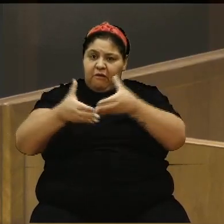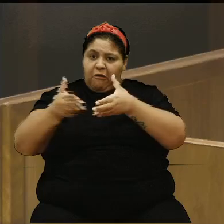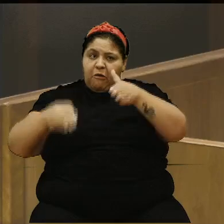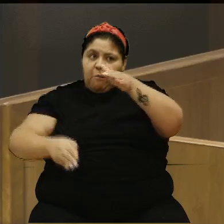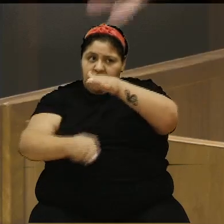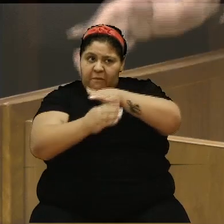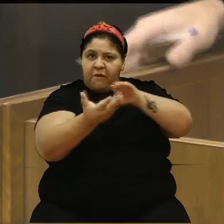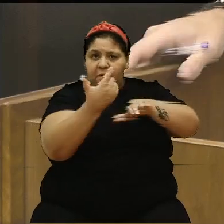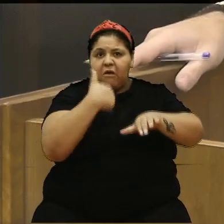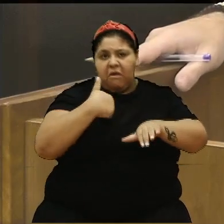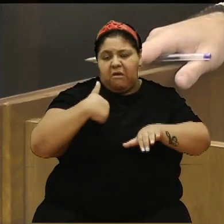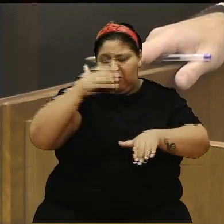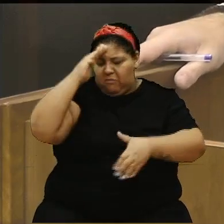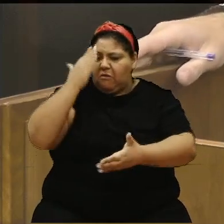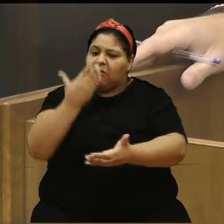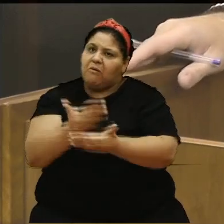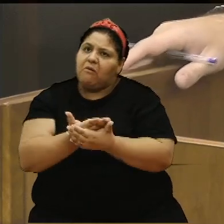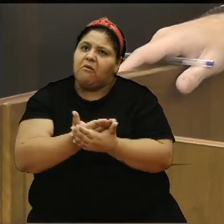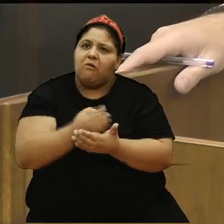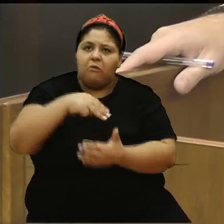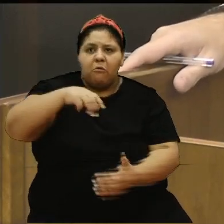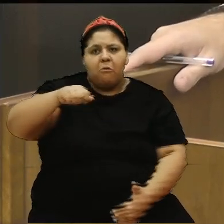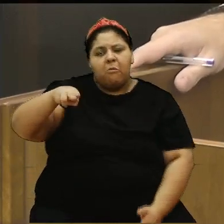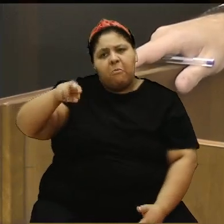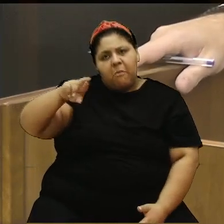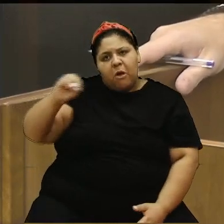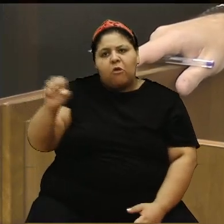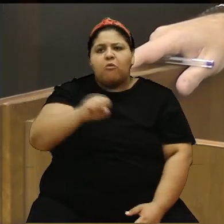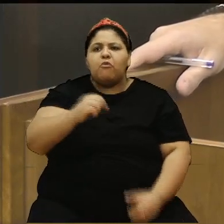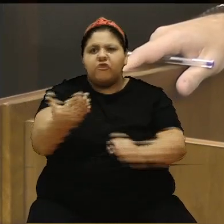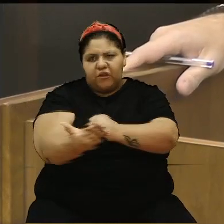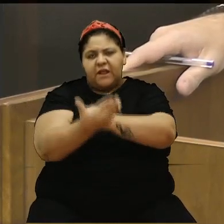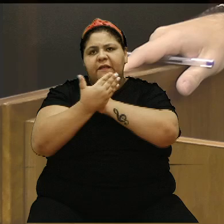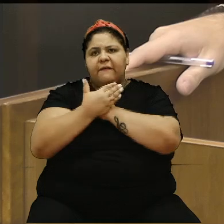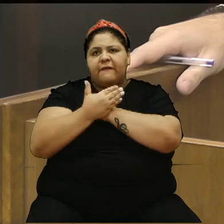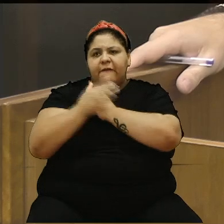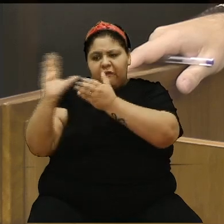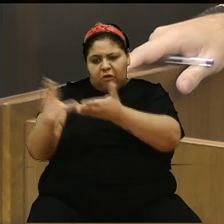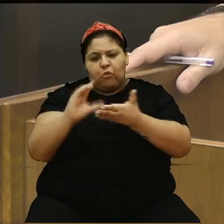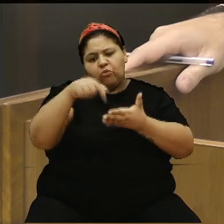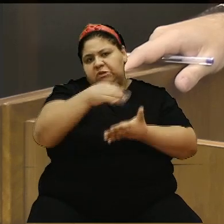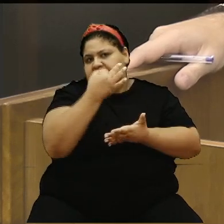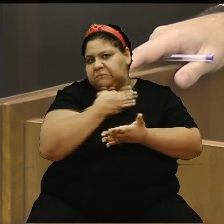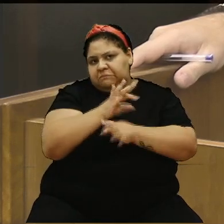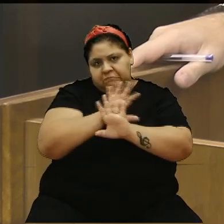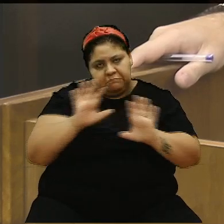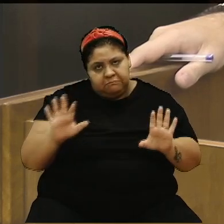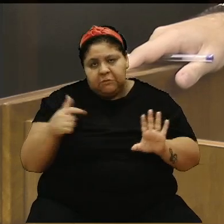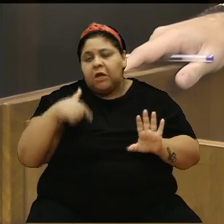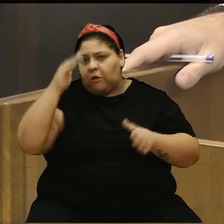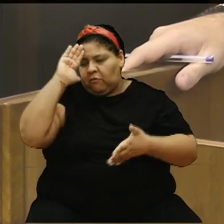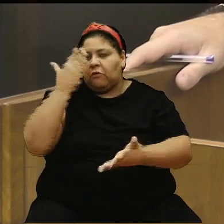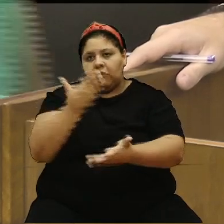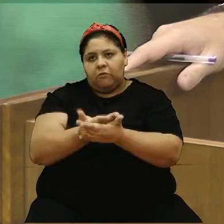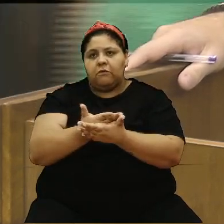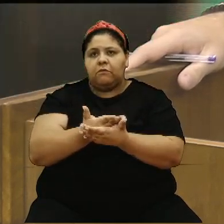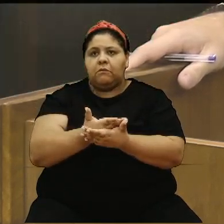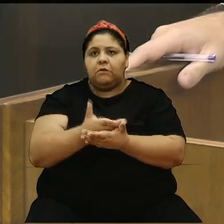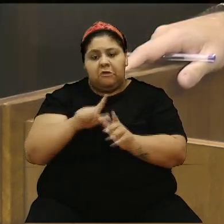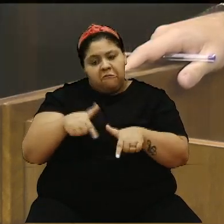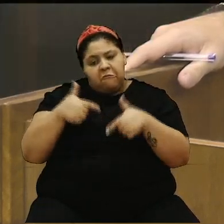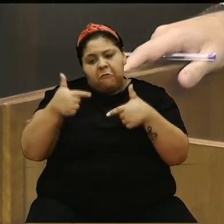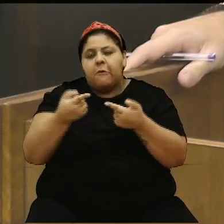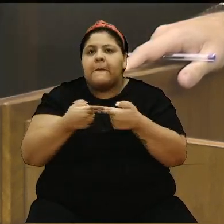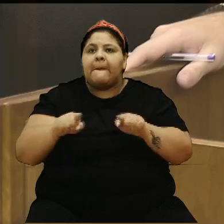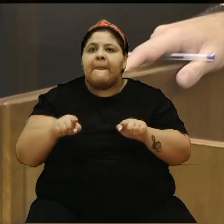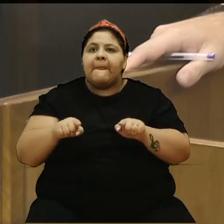Eu também creio que o Mauro poderia ajudar trazendo, né, recurso para cá, ou eu também acredito que ele deve estar empenhado nisso, mas